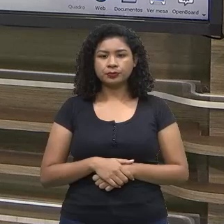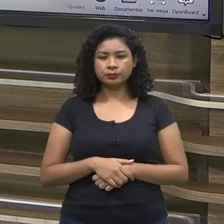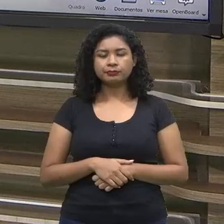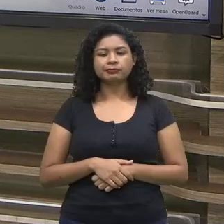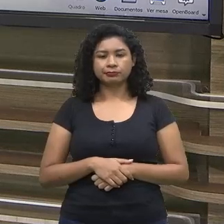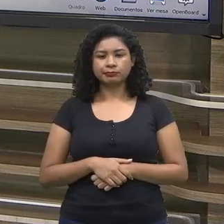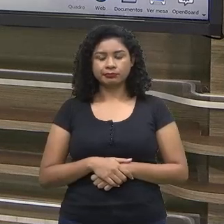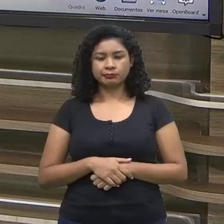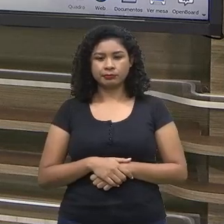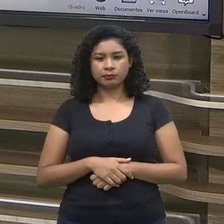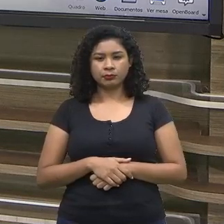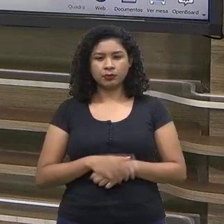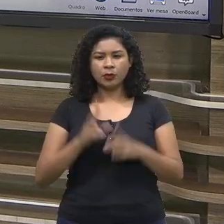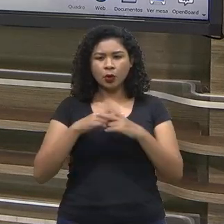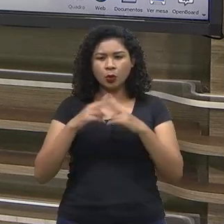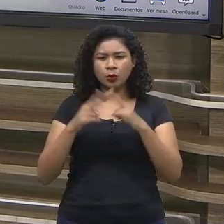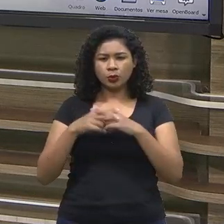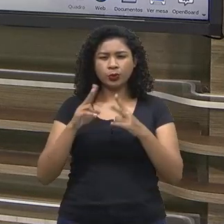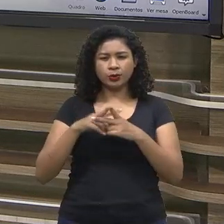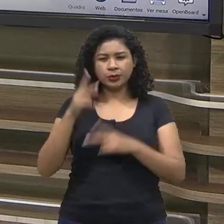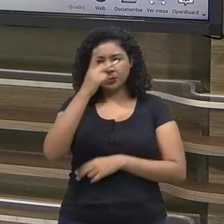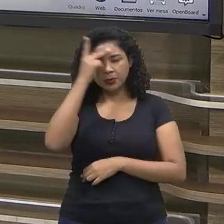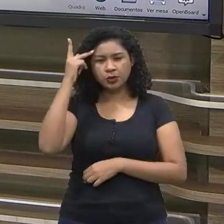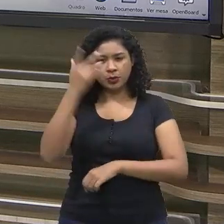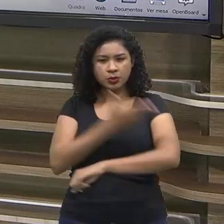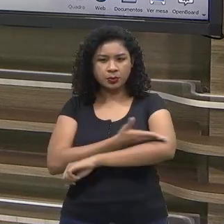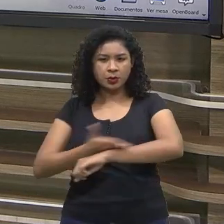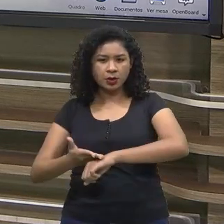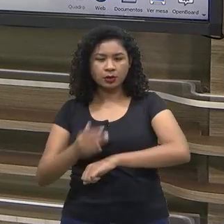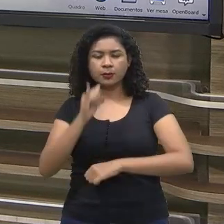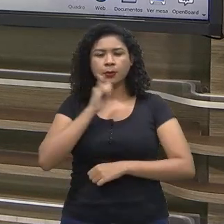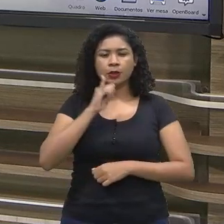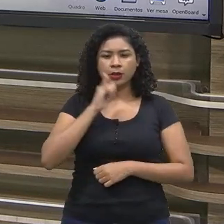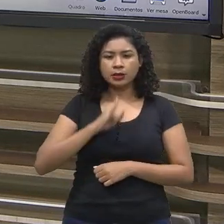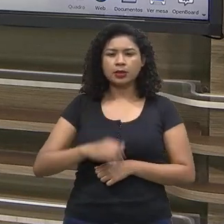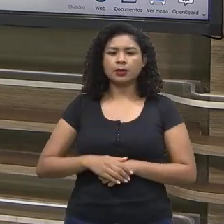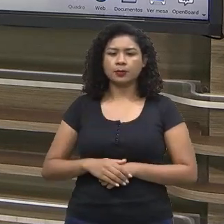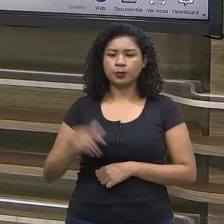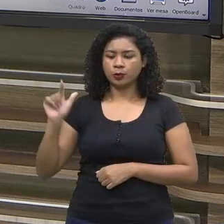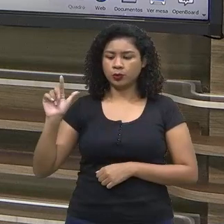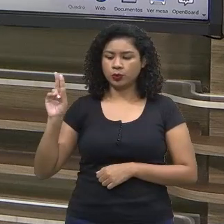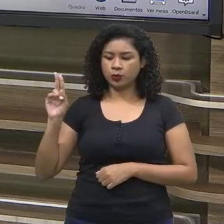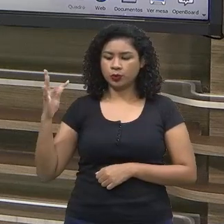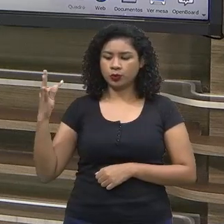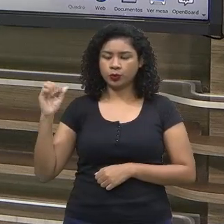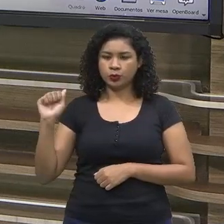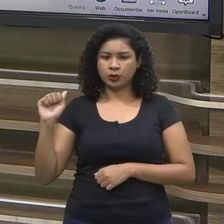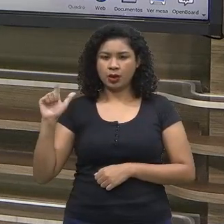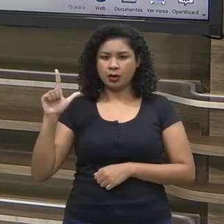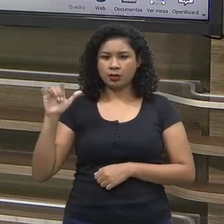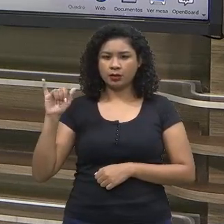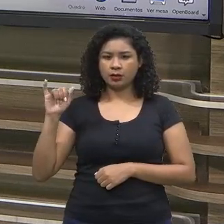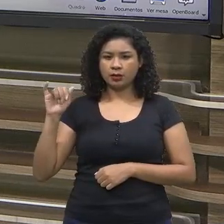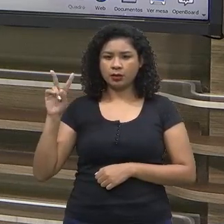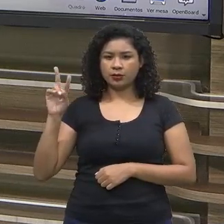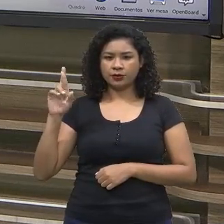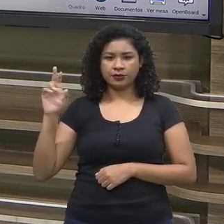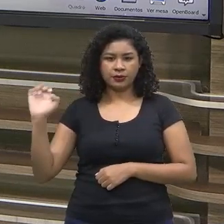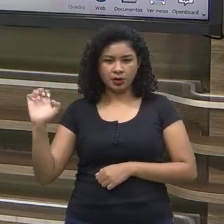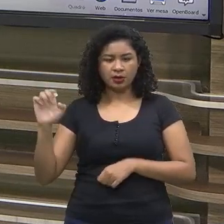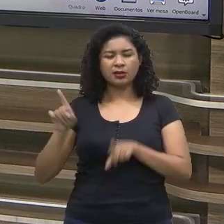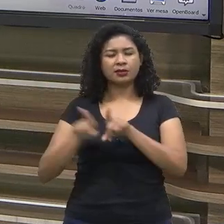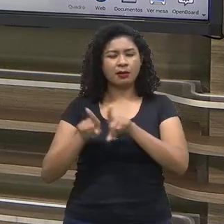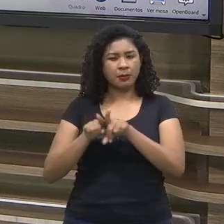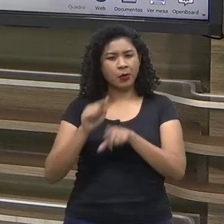dos brancos, né? Que é a luta livre, o jiu-jitsu, algumas modalidades de arte marcial,